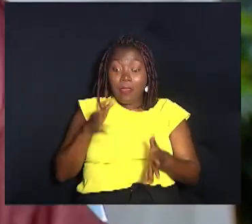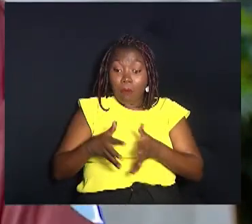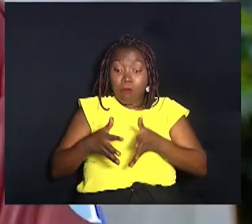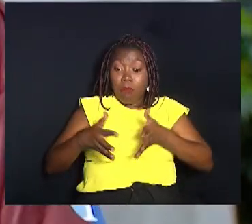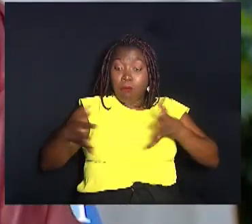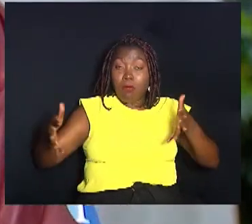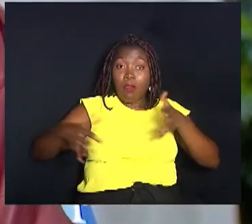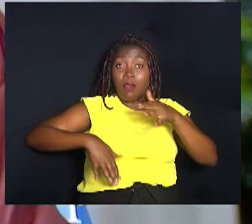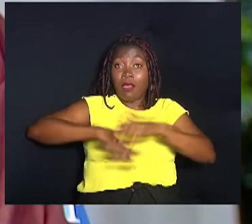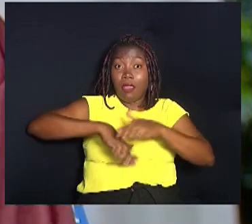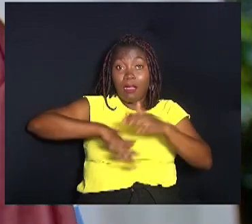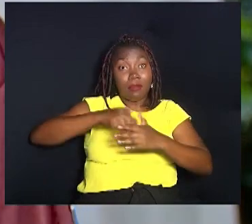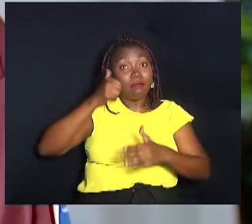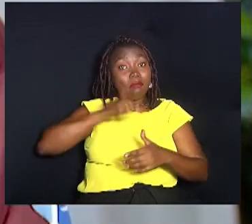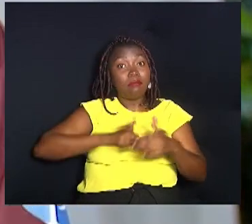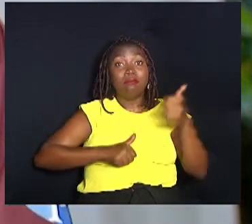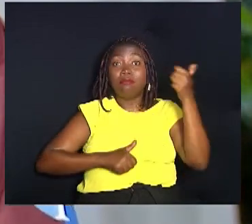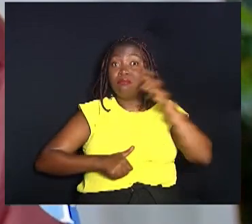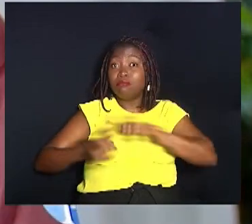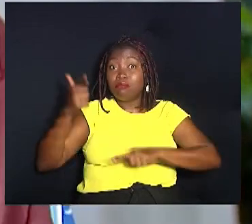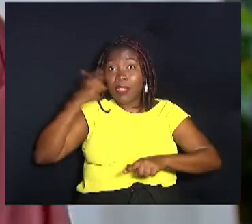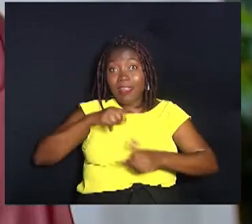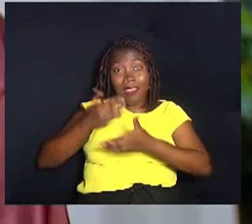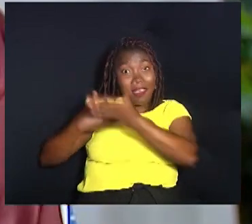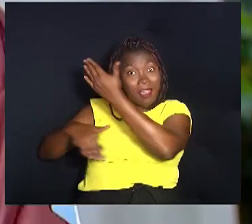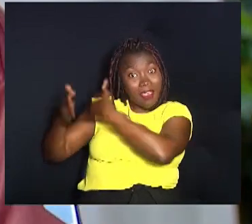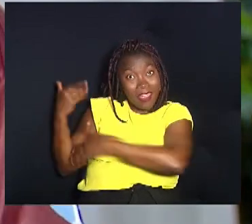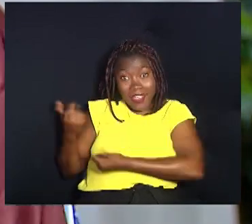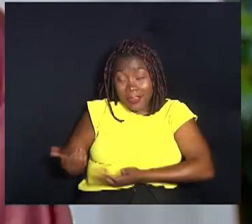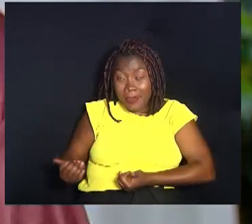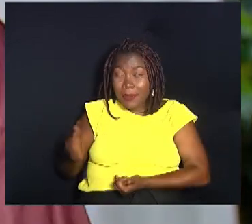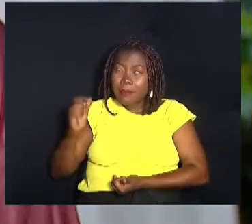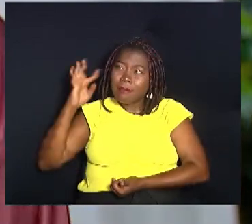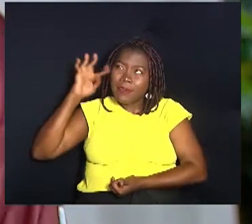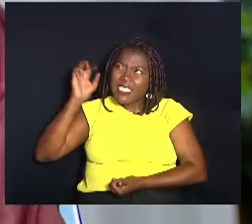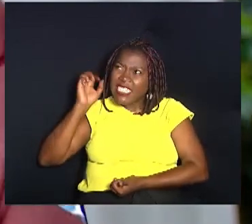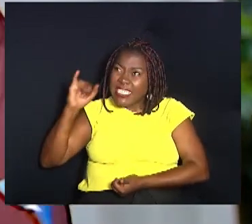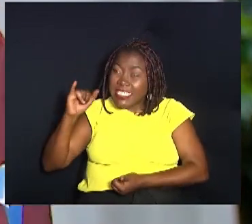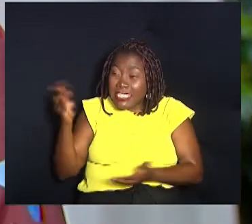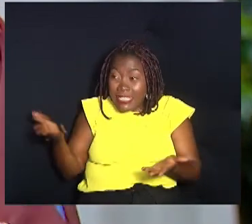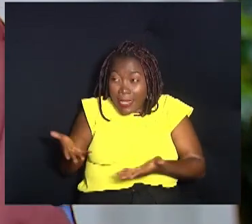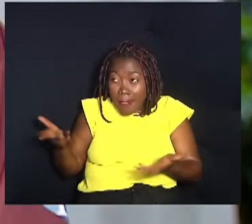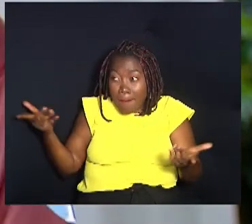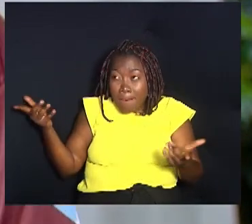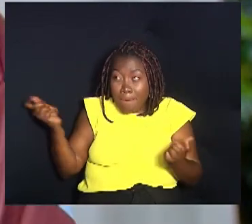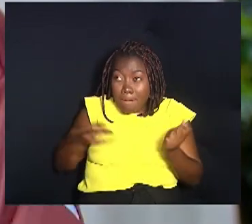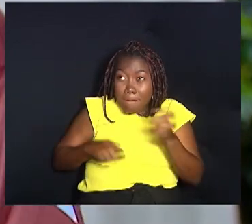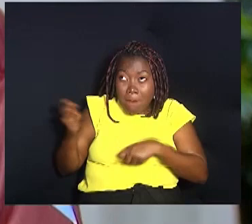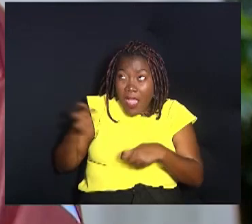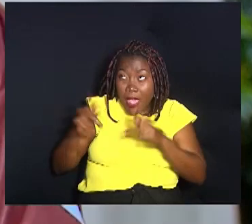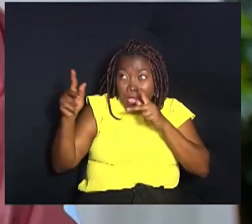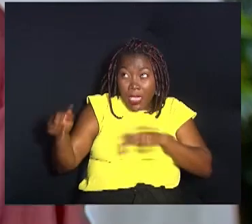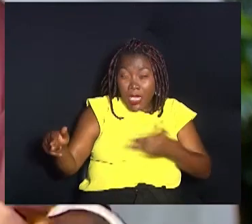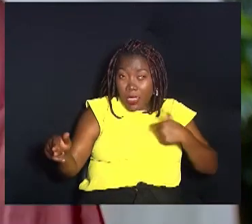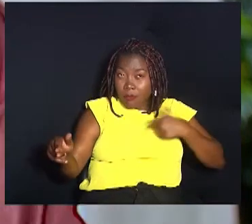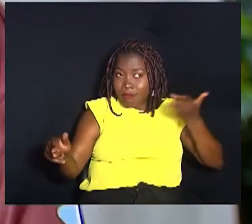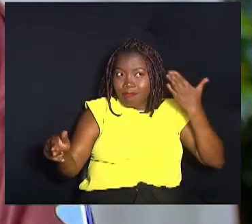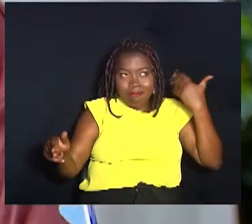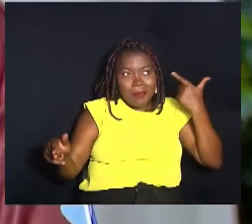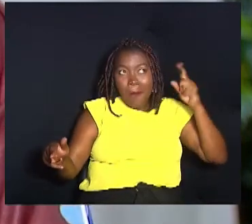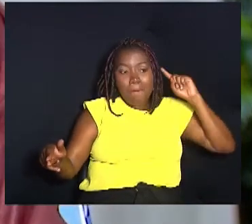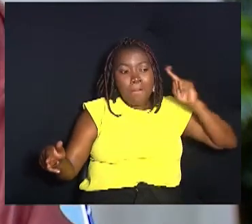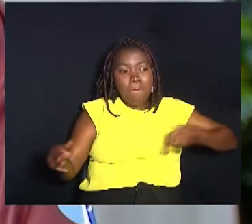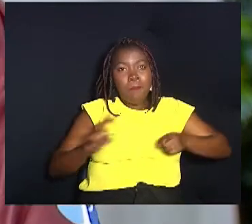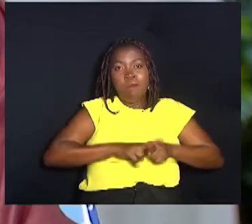tá ganhando, né? Quando eu era mais nova, eu falo, se eu tivesse as oportunidades que tem hoje, quando eu era mais nova, eu seria 1000 vezes